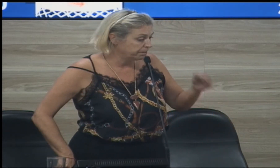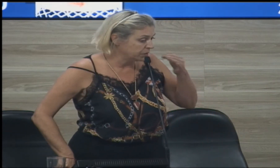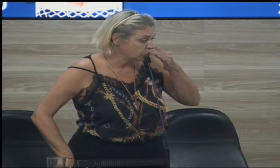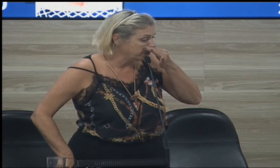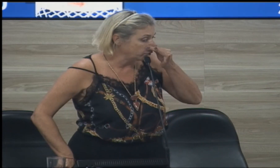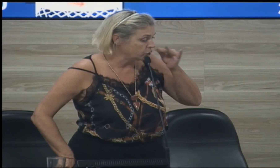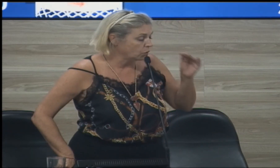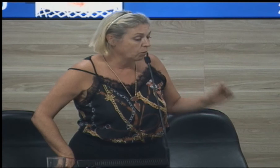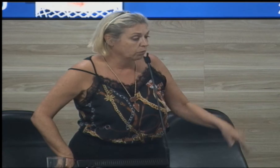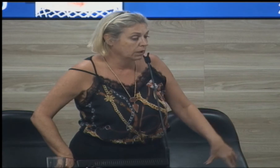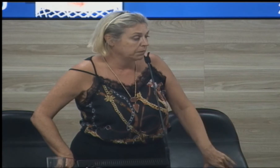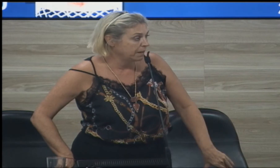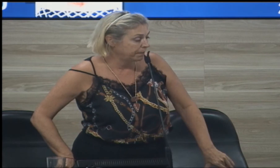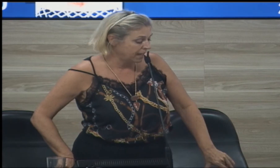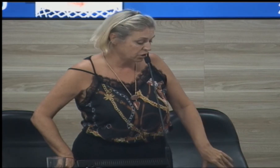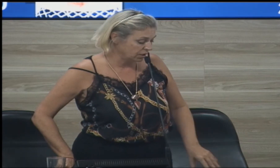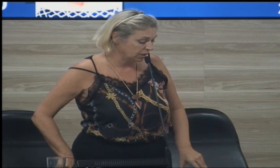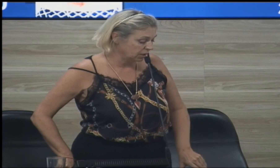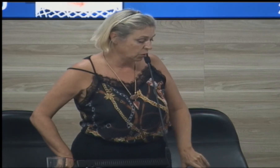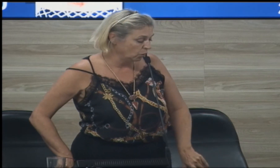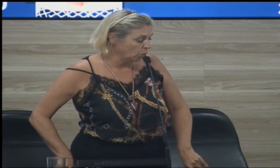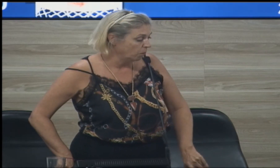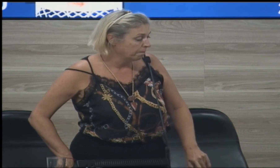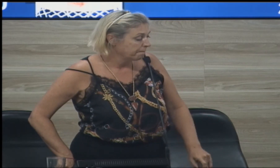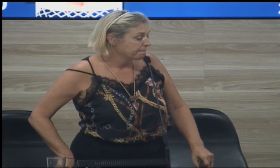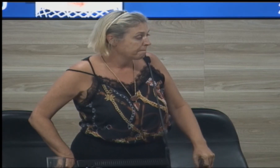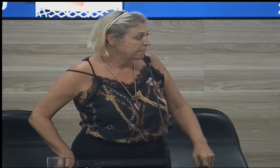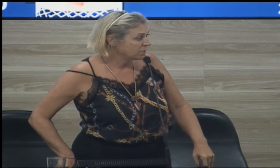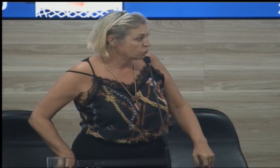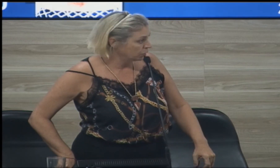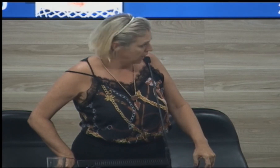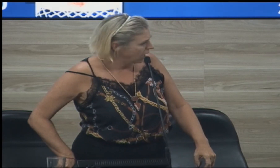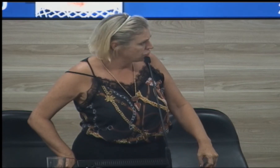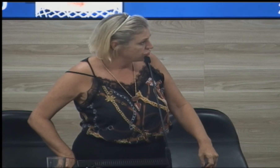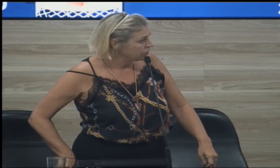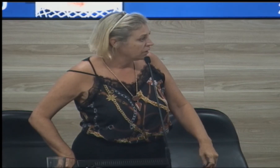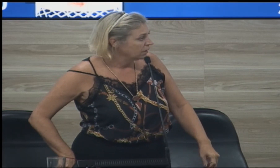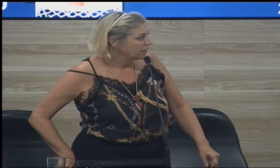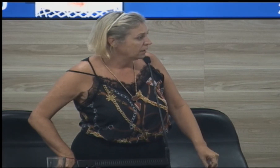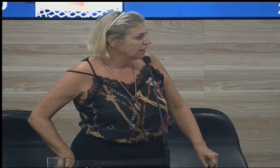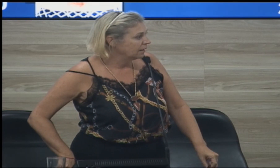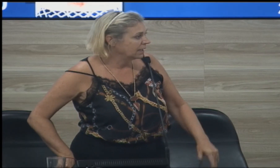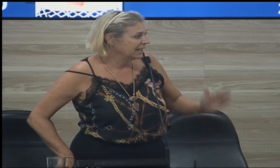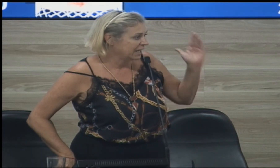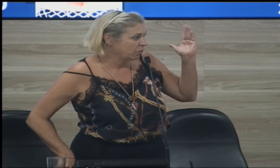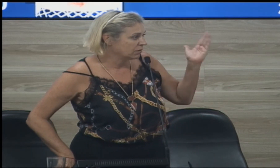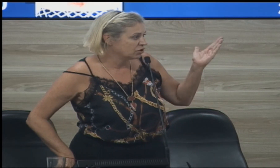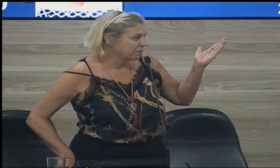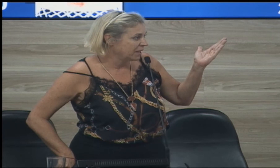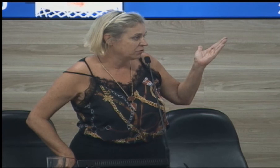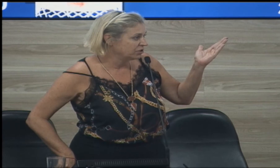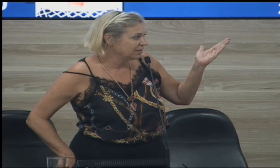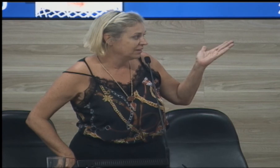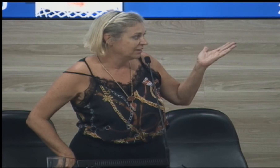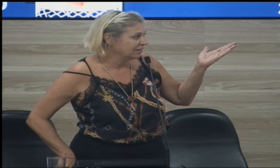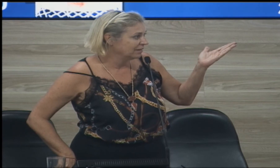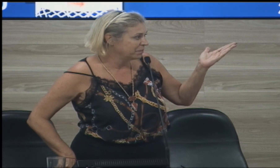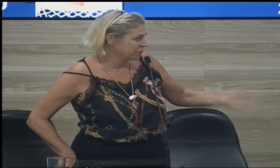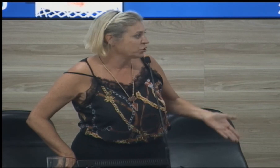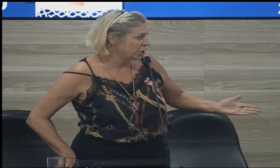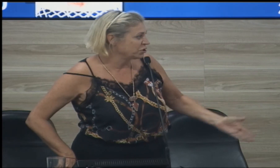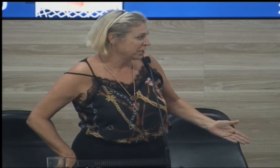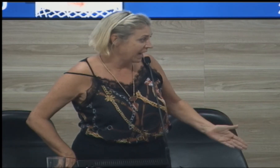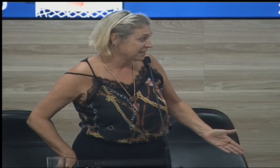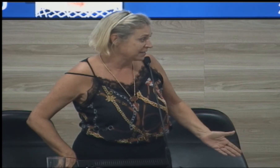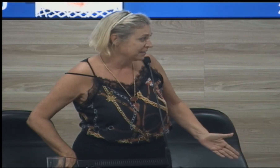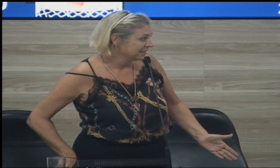uma pessoa postou em minha página que o pastor Cláudio, aquele que é chamado de